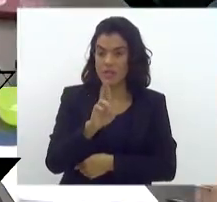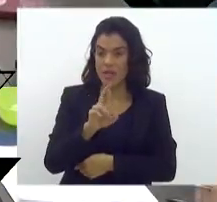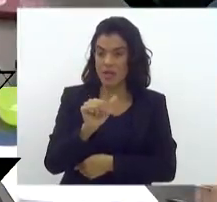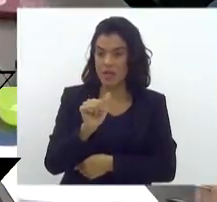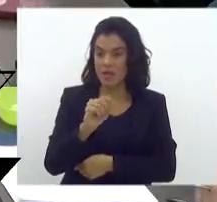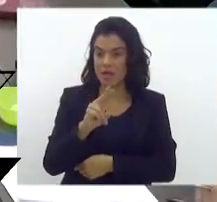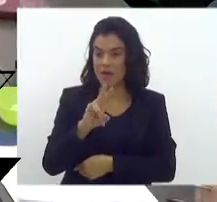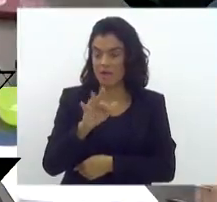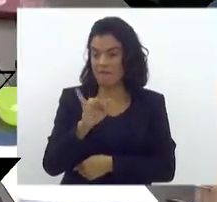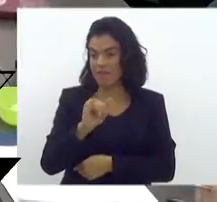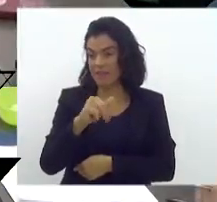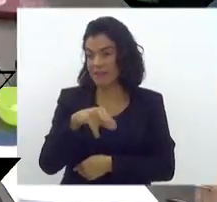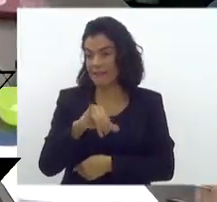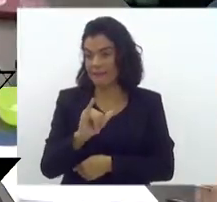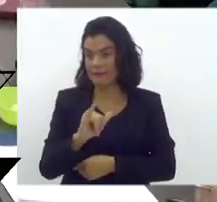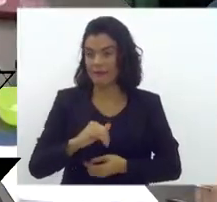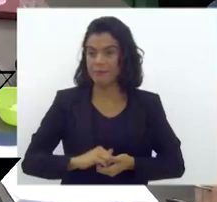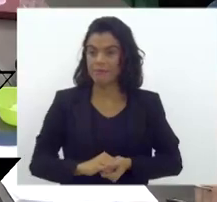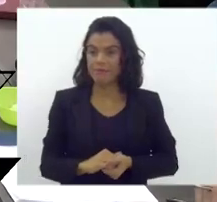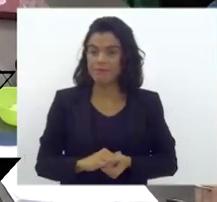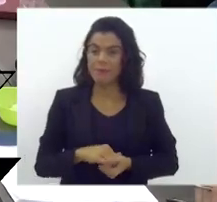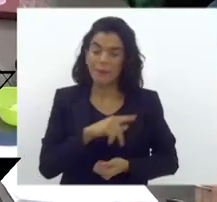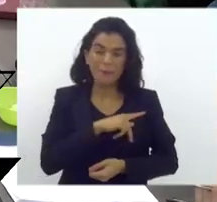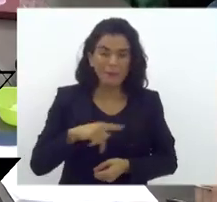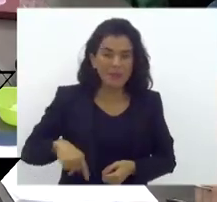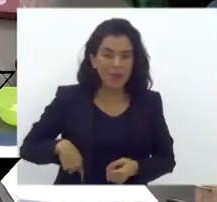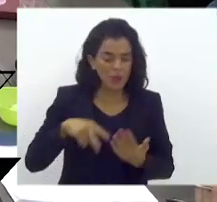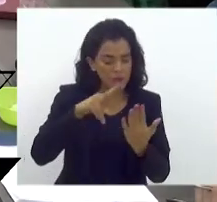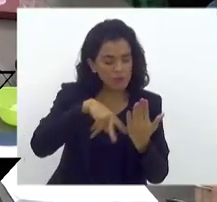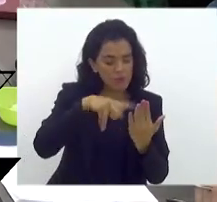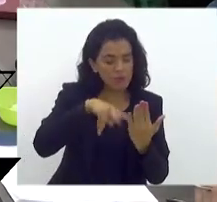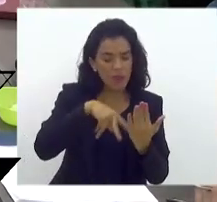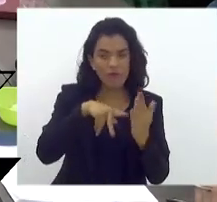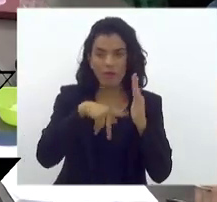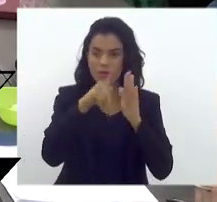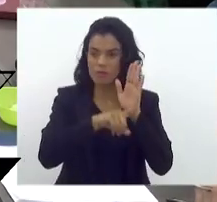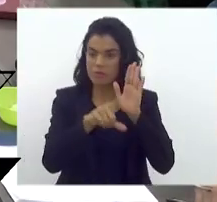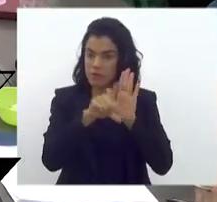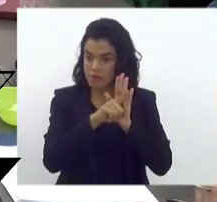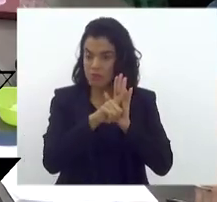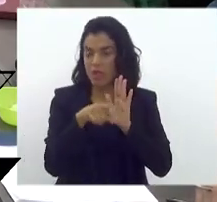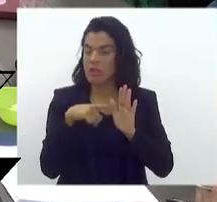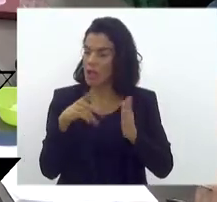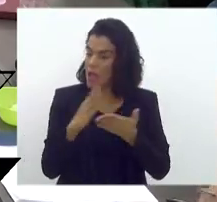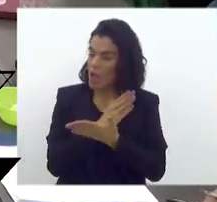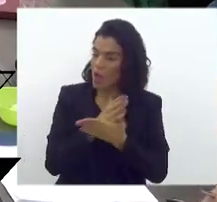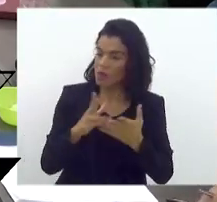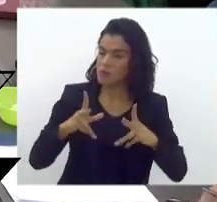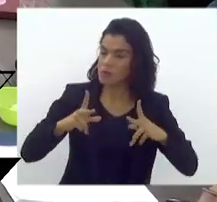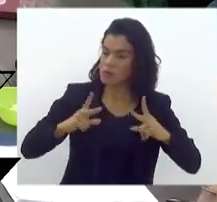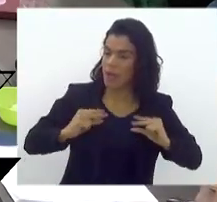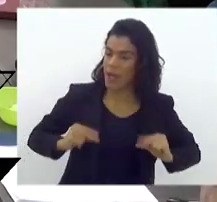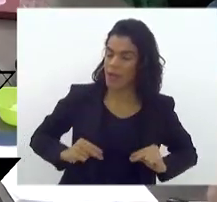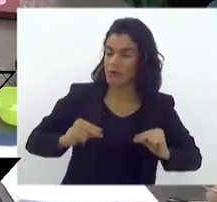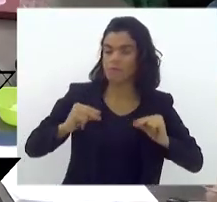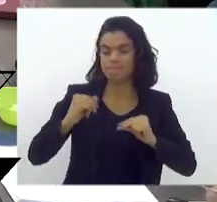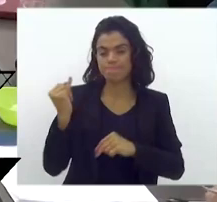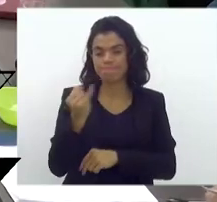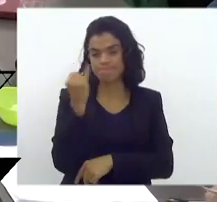Presidente, estou avaliando exatamente o projeto. Acho que ele tem alguns méritos importantes da gente